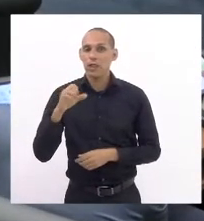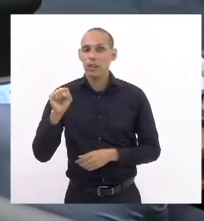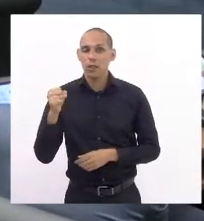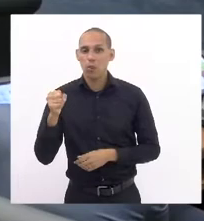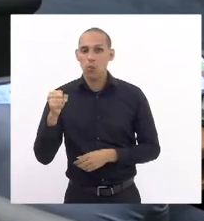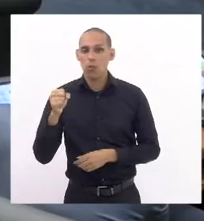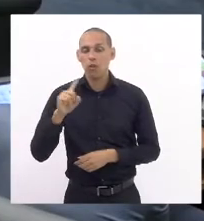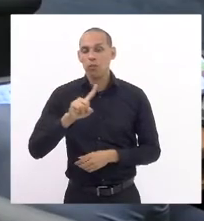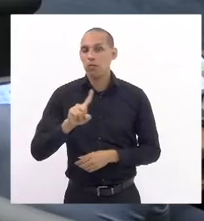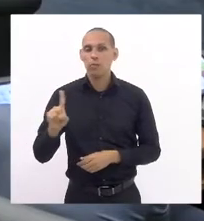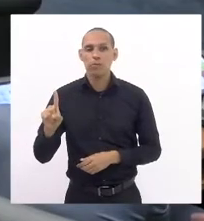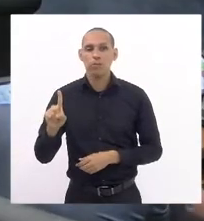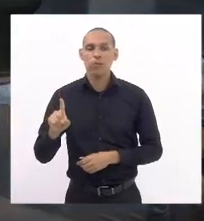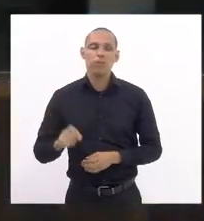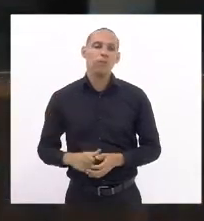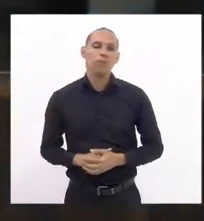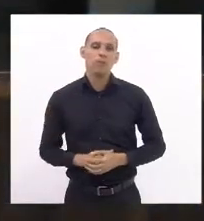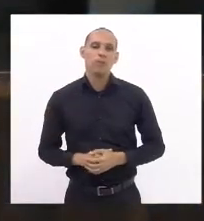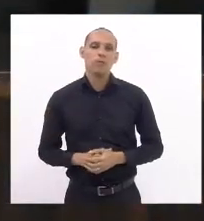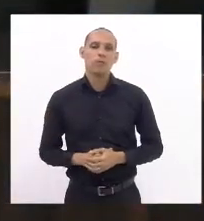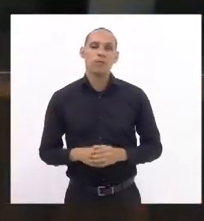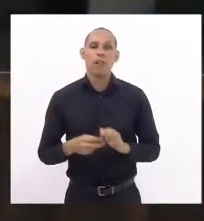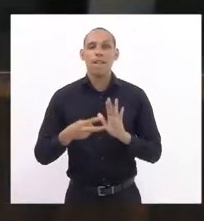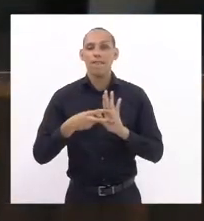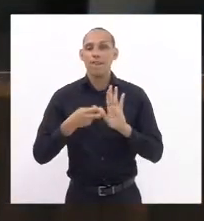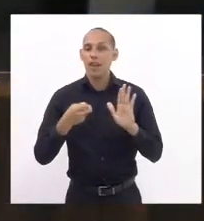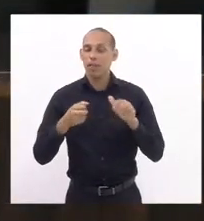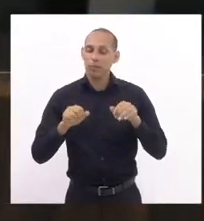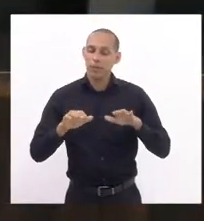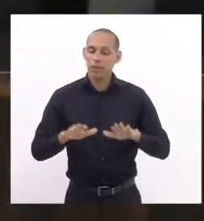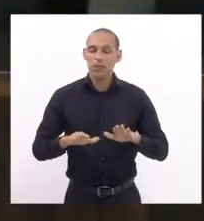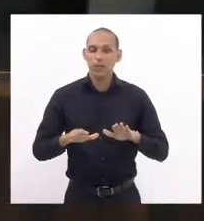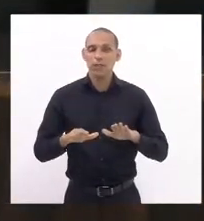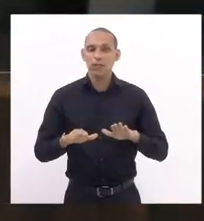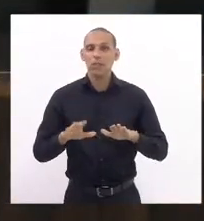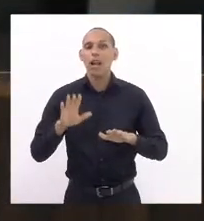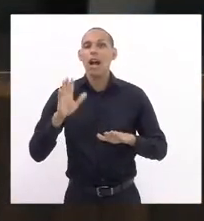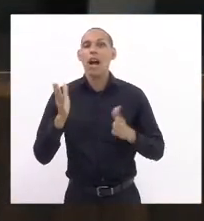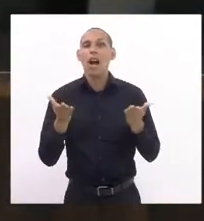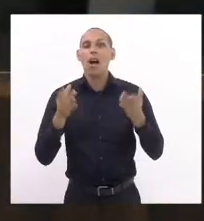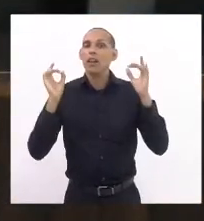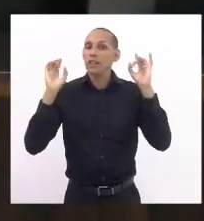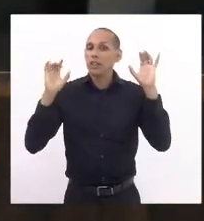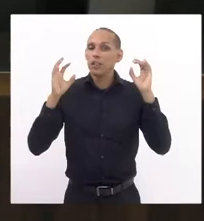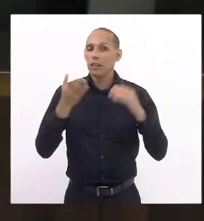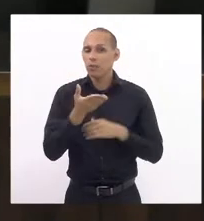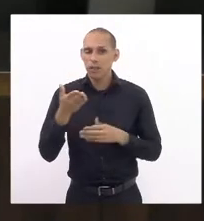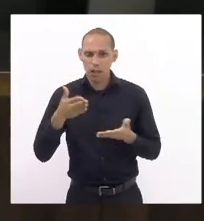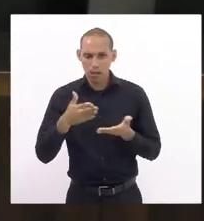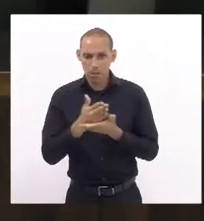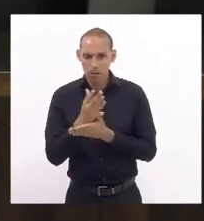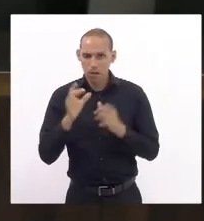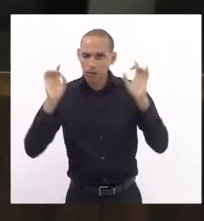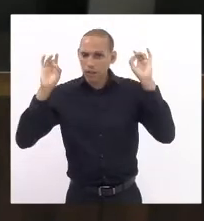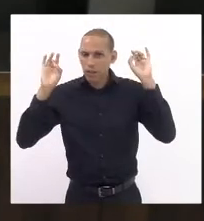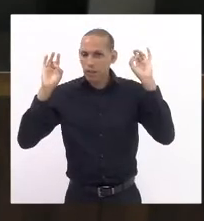48 nãos. O veto foi mantido, salvo destaque. Senhores que aprovam o destaque,